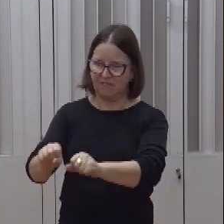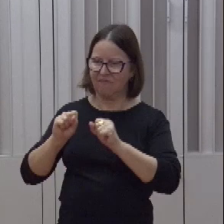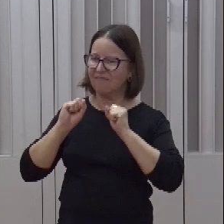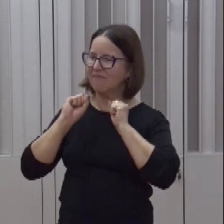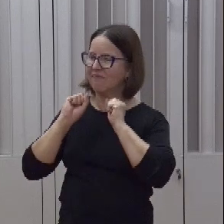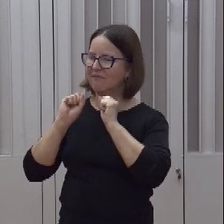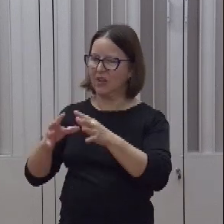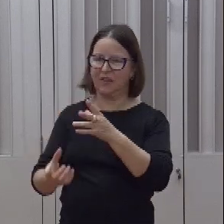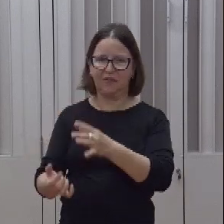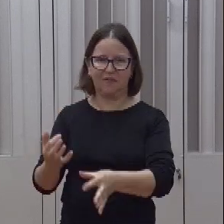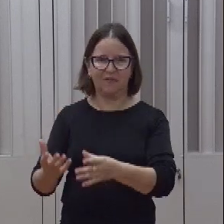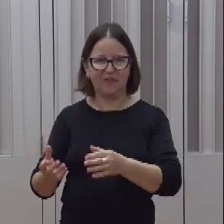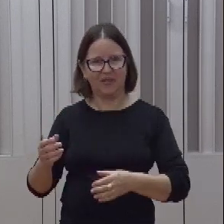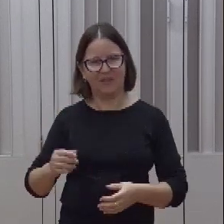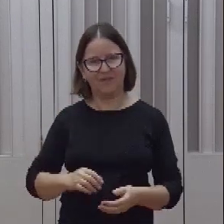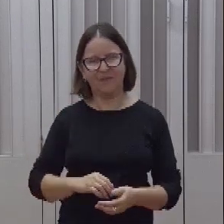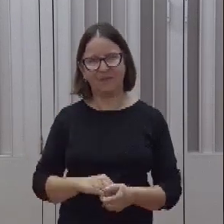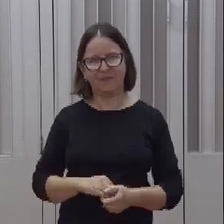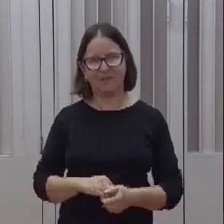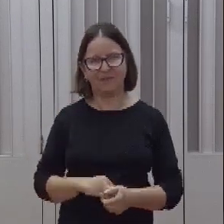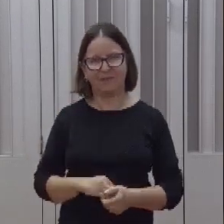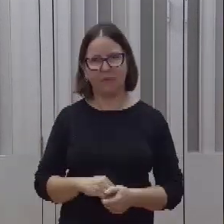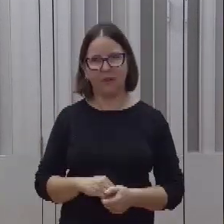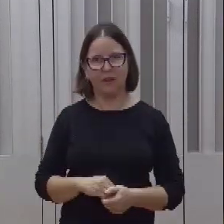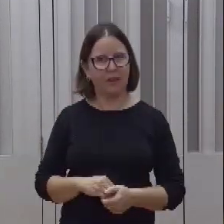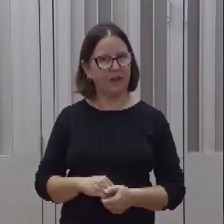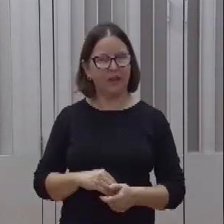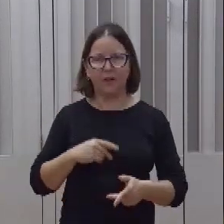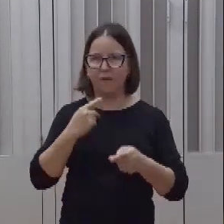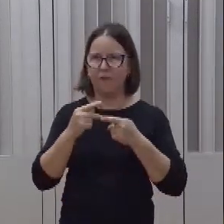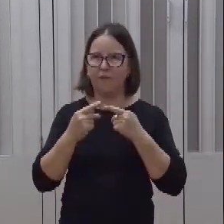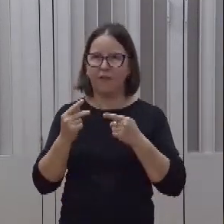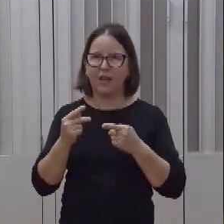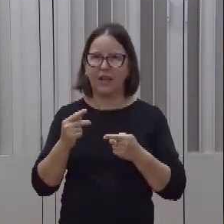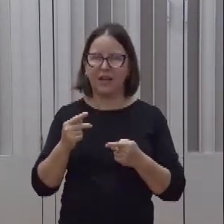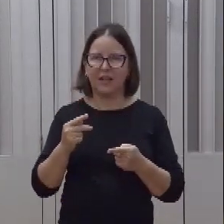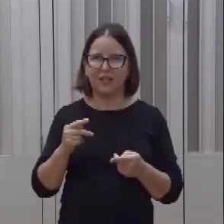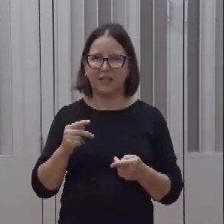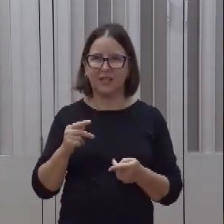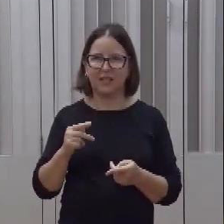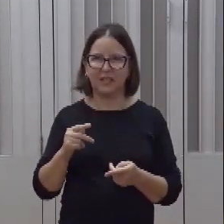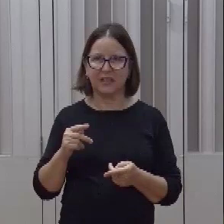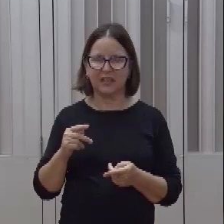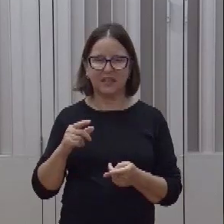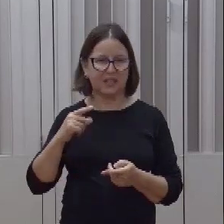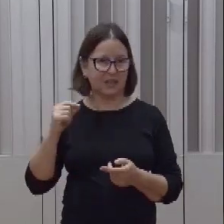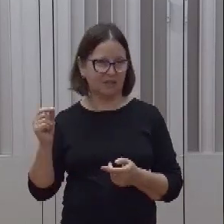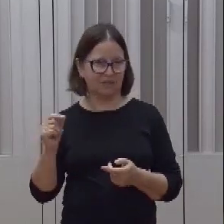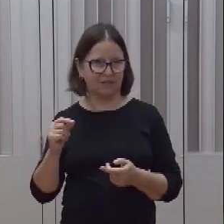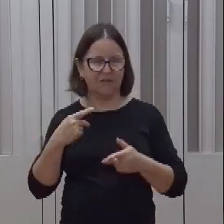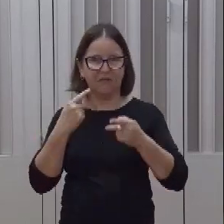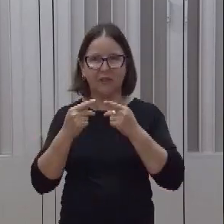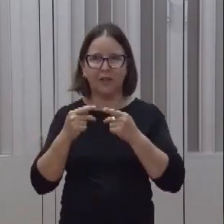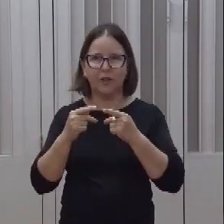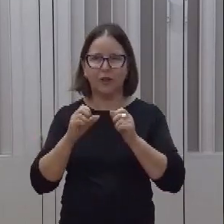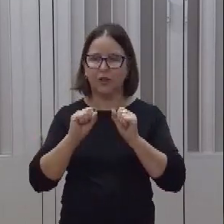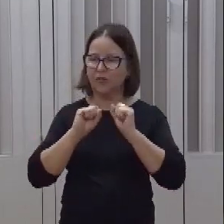fogo e o queimam. Não está dizendo que ele pulou, está dizendo que ele será lançado fora.